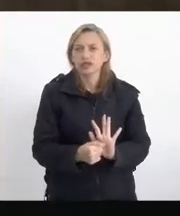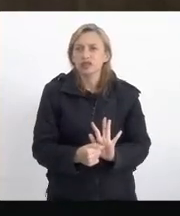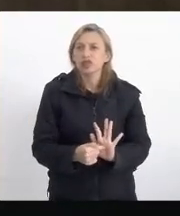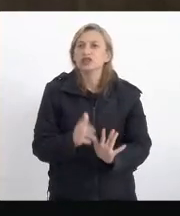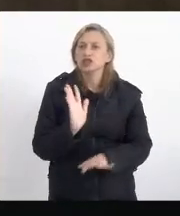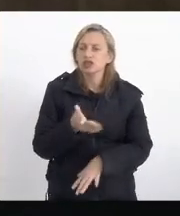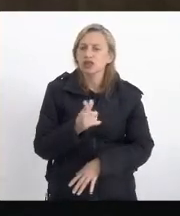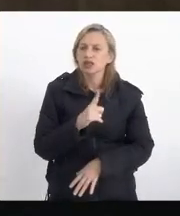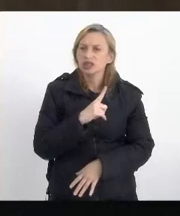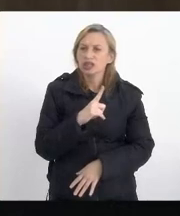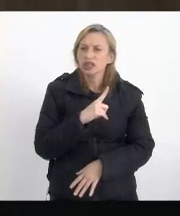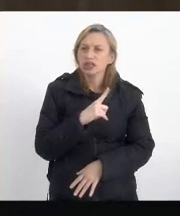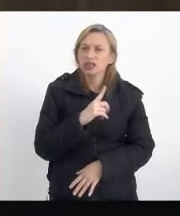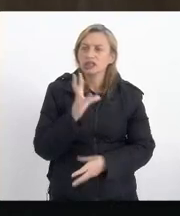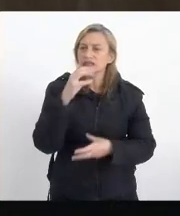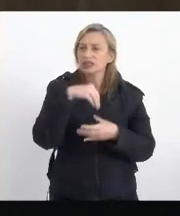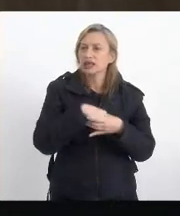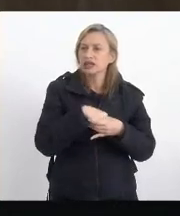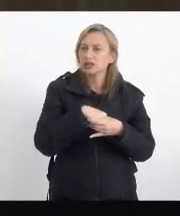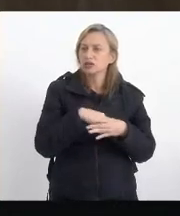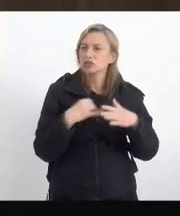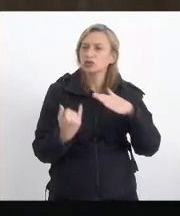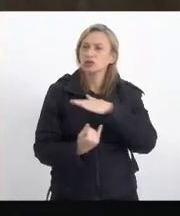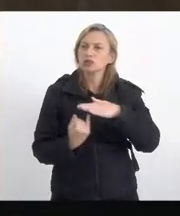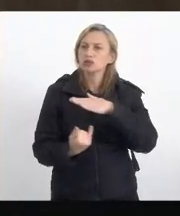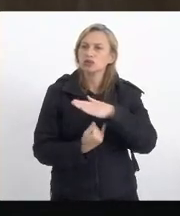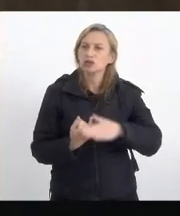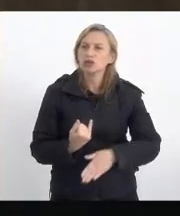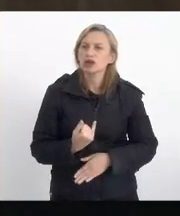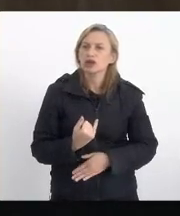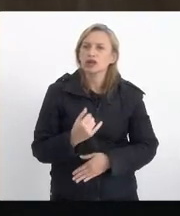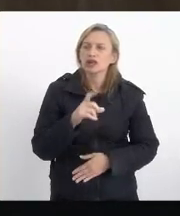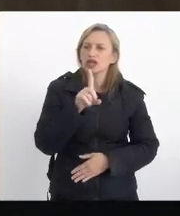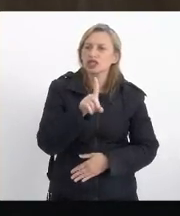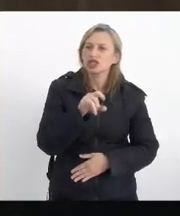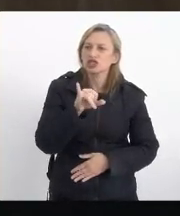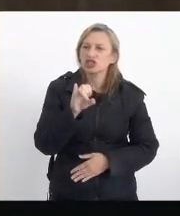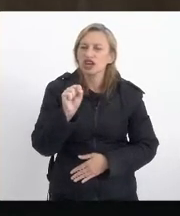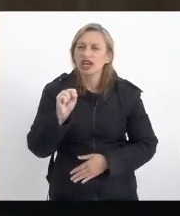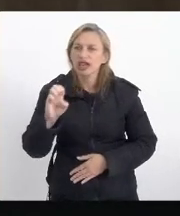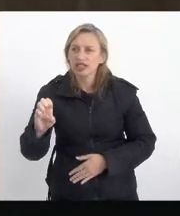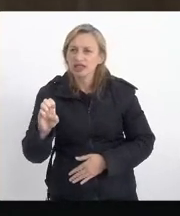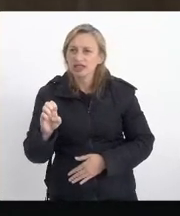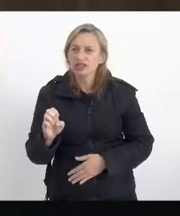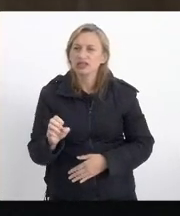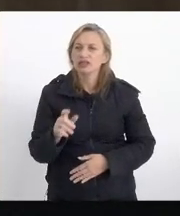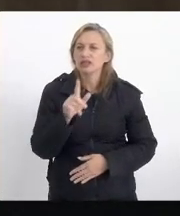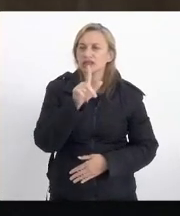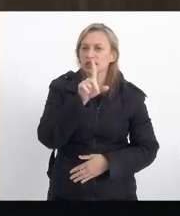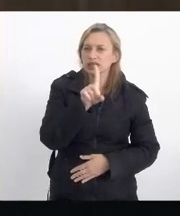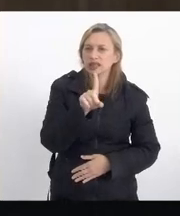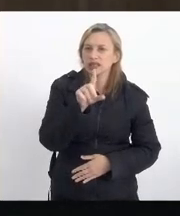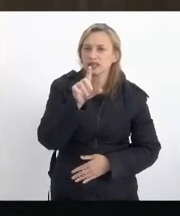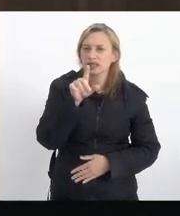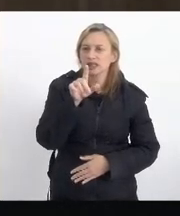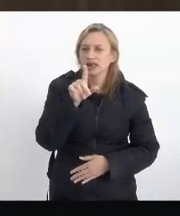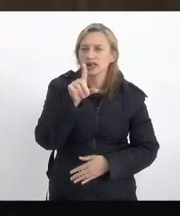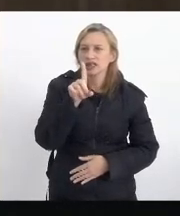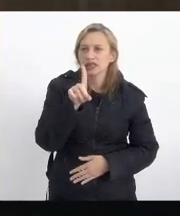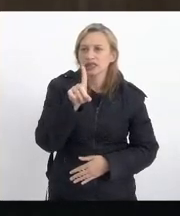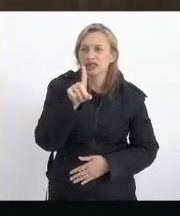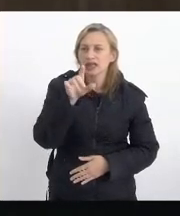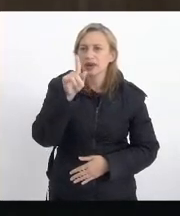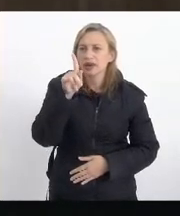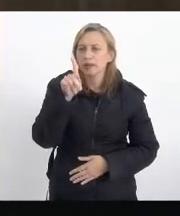já existe e está dentro de um instituto chamado DIEESE, que é o Departamento Intersindical